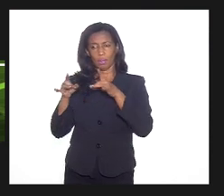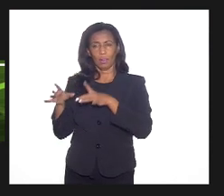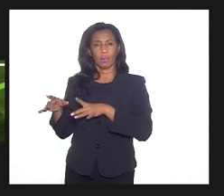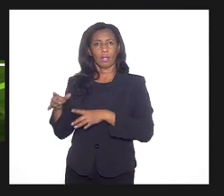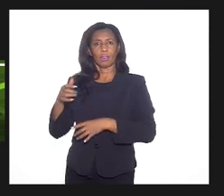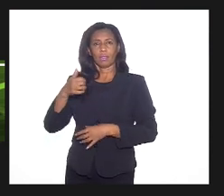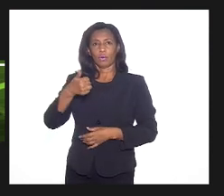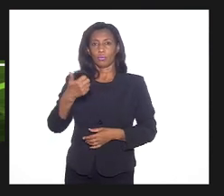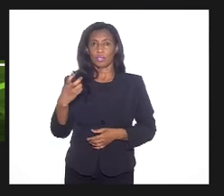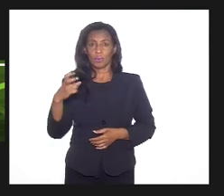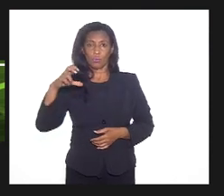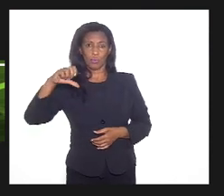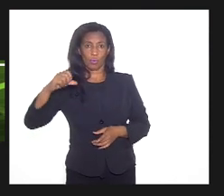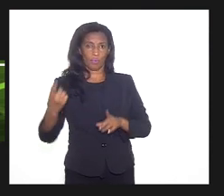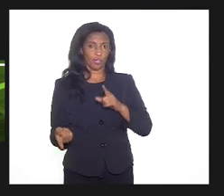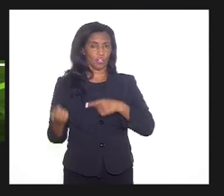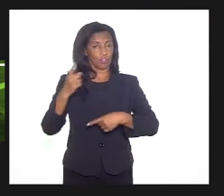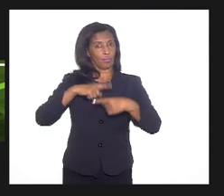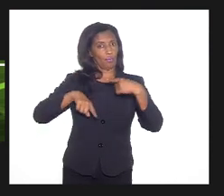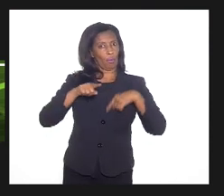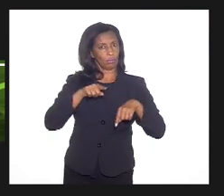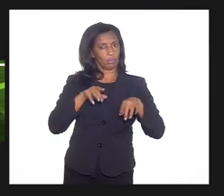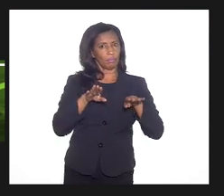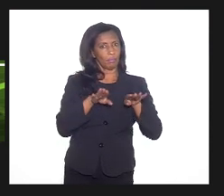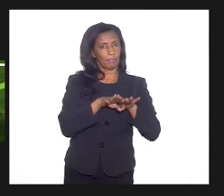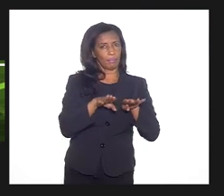a gente volta ao patamar,